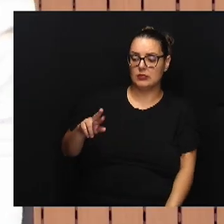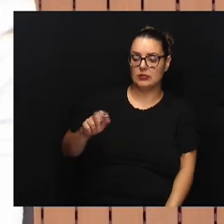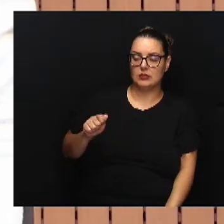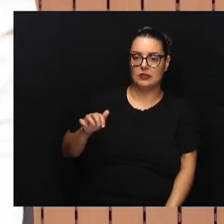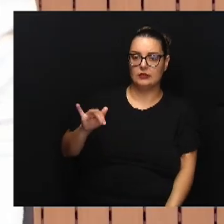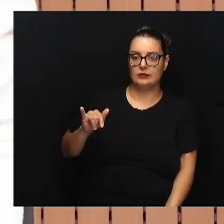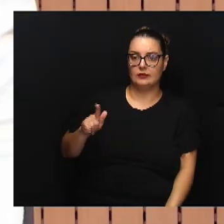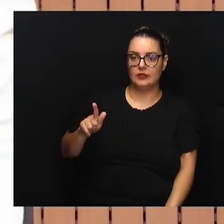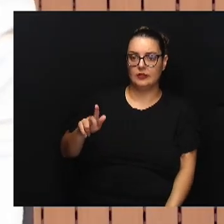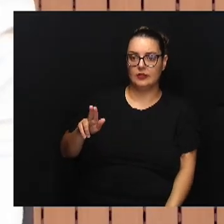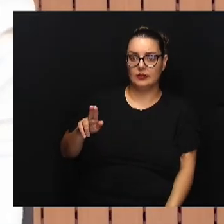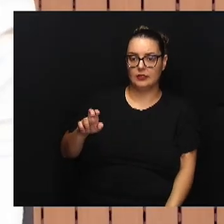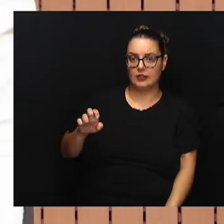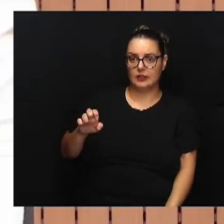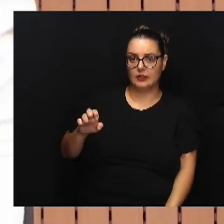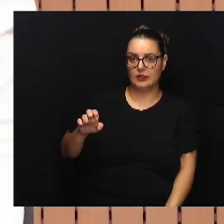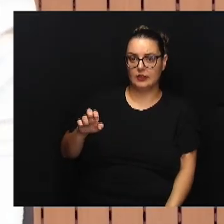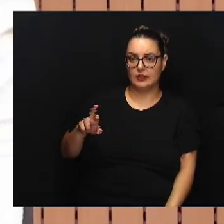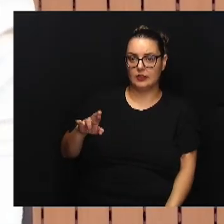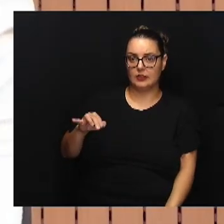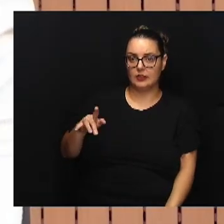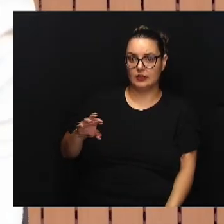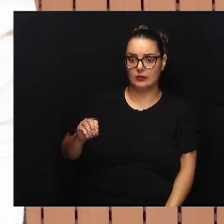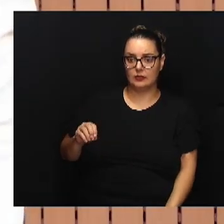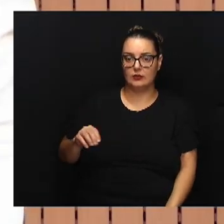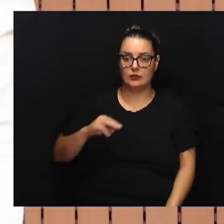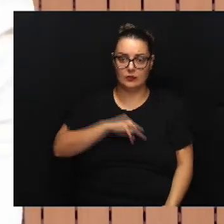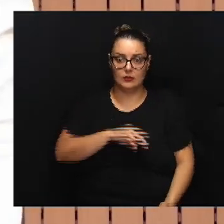né, no momento em missão oficial